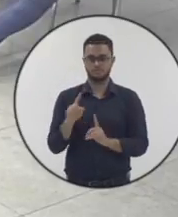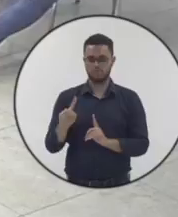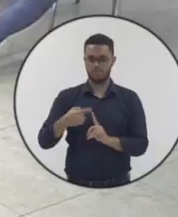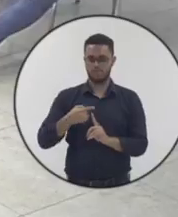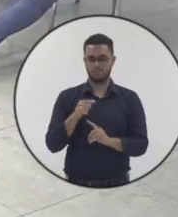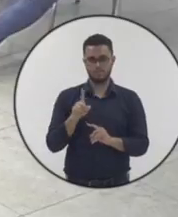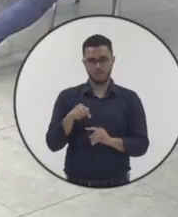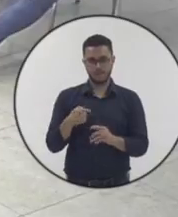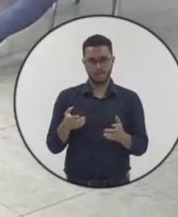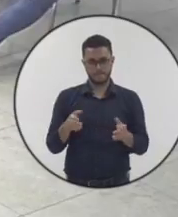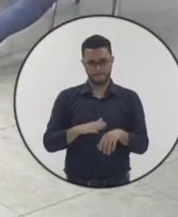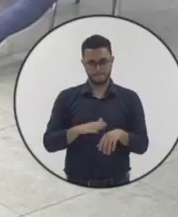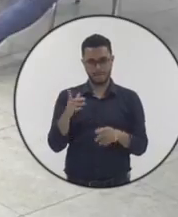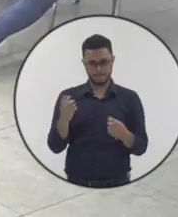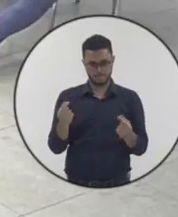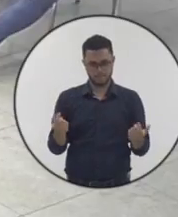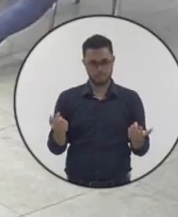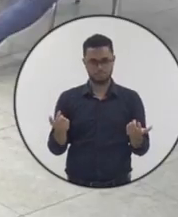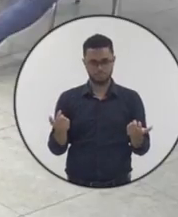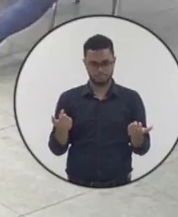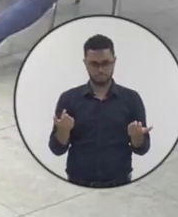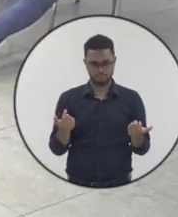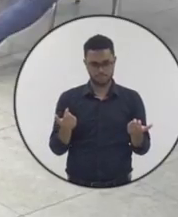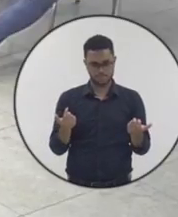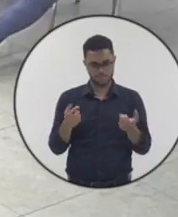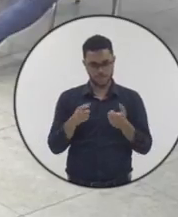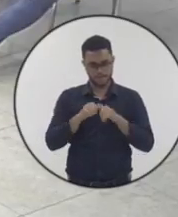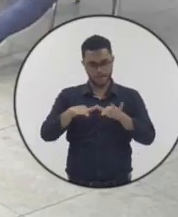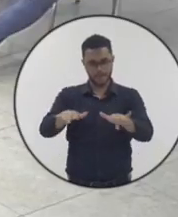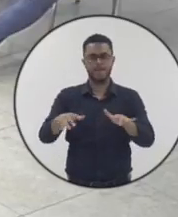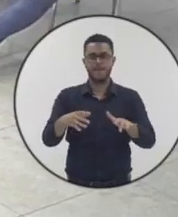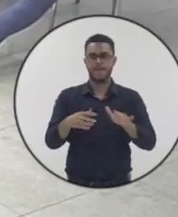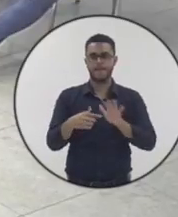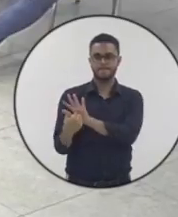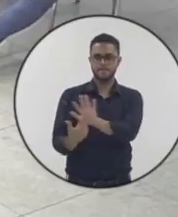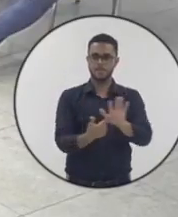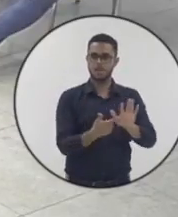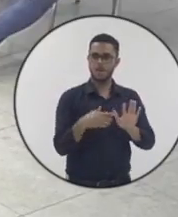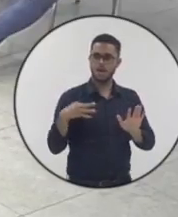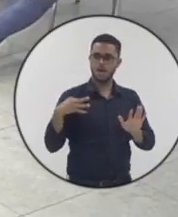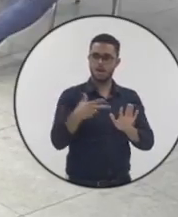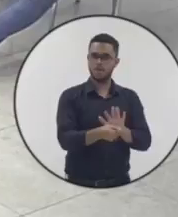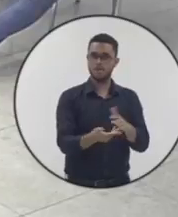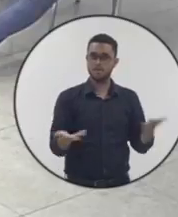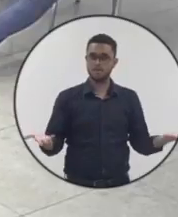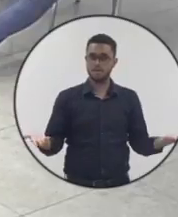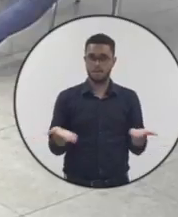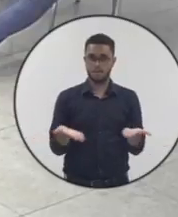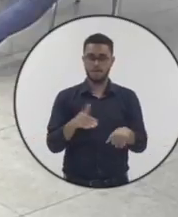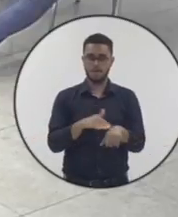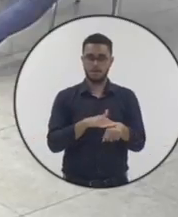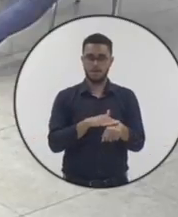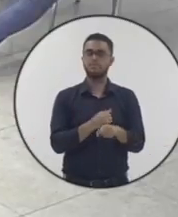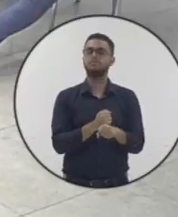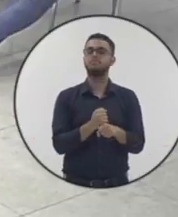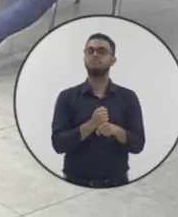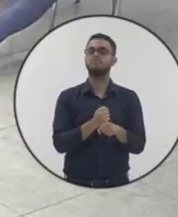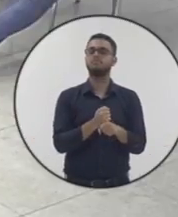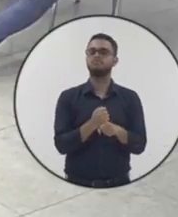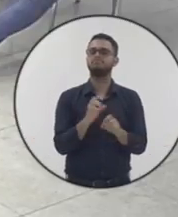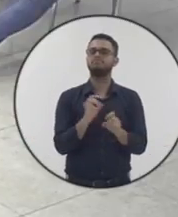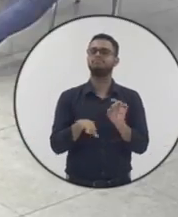mais capilarizada, é que ela possa ser conhecida por todos e todas. E esse é um ano bastante especial para